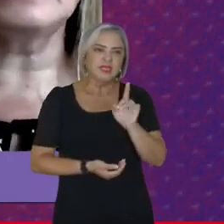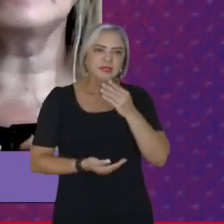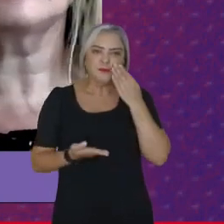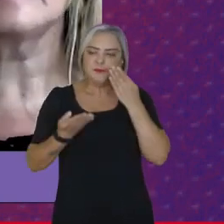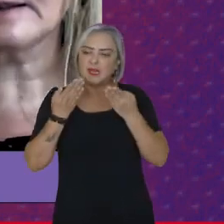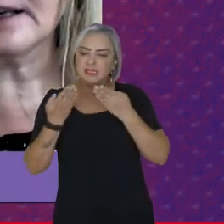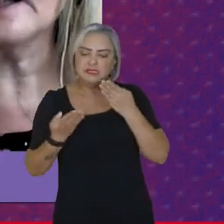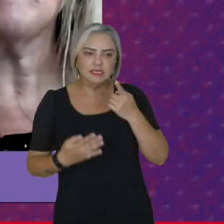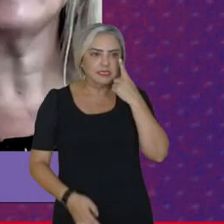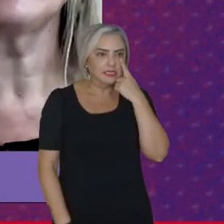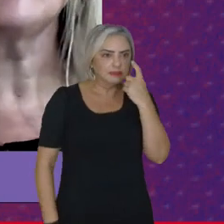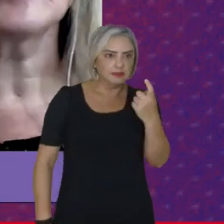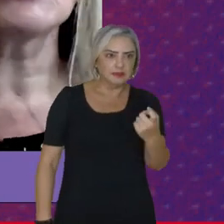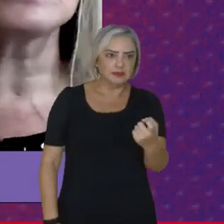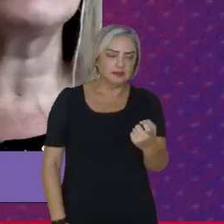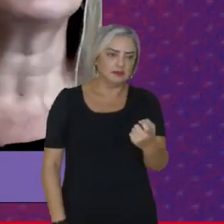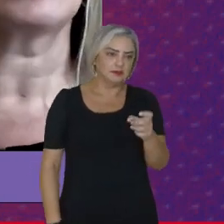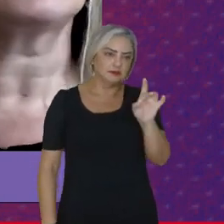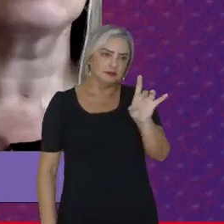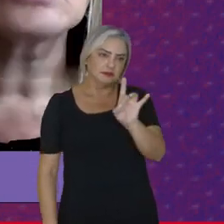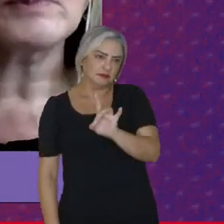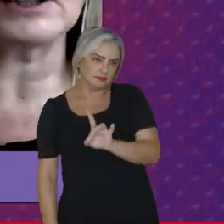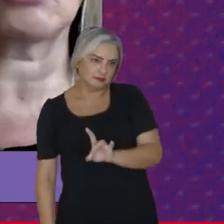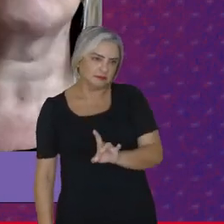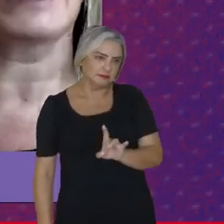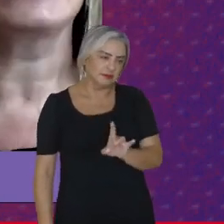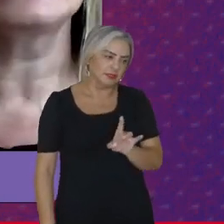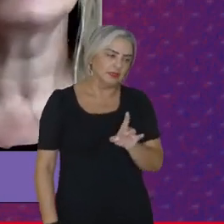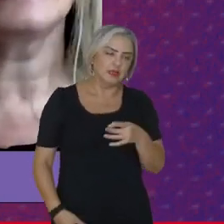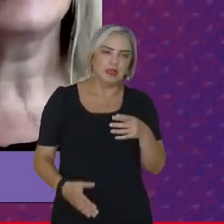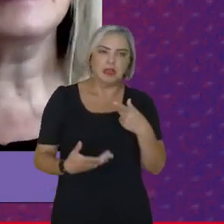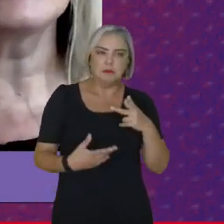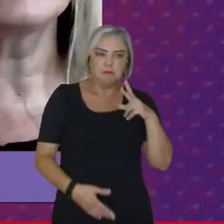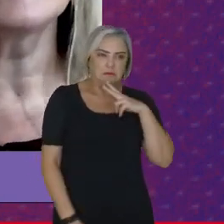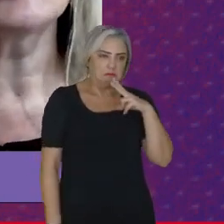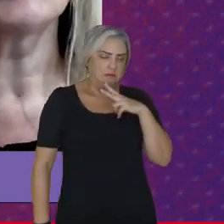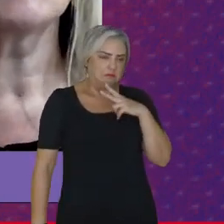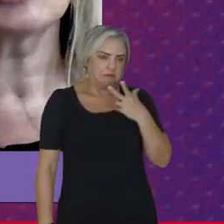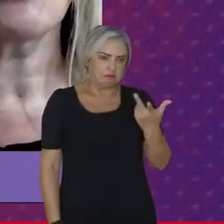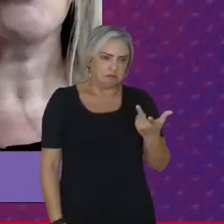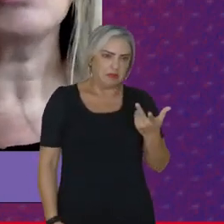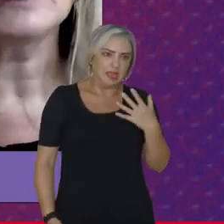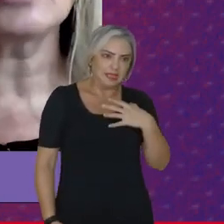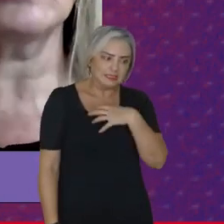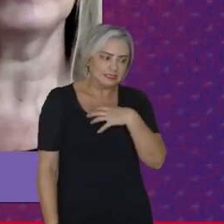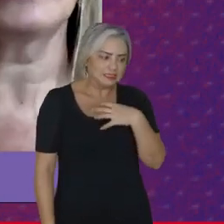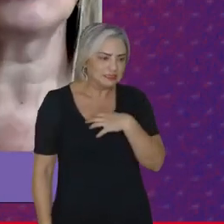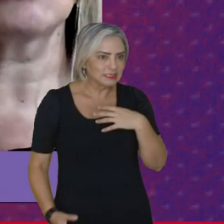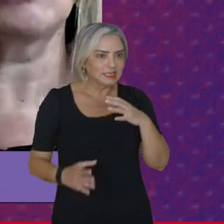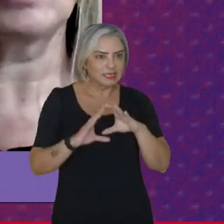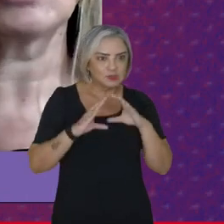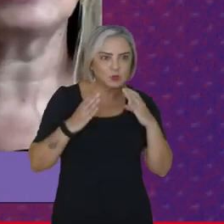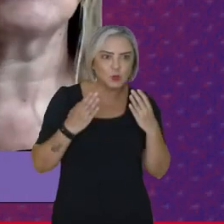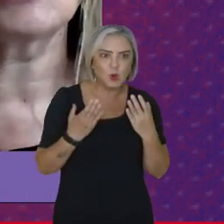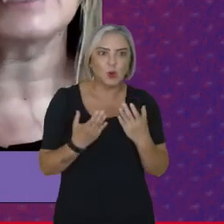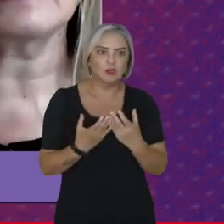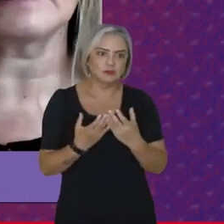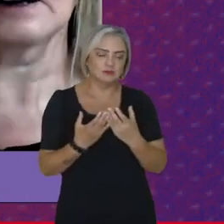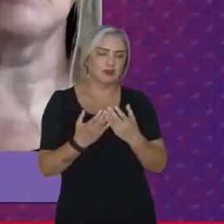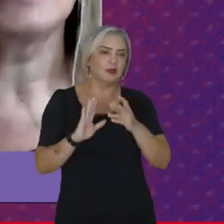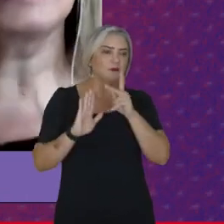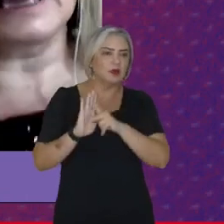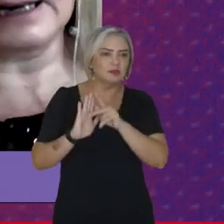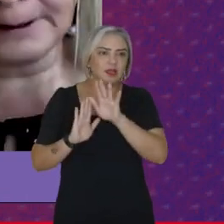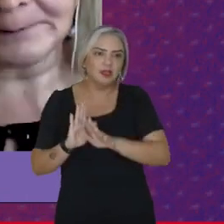atender interesses específicos, imediatos, particulares. Né? Esse sentido de coletividade, de um projeto